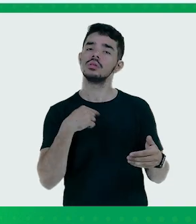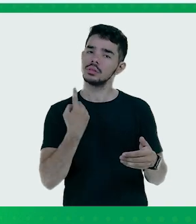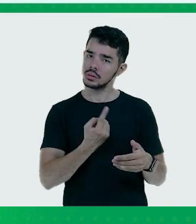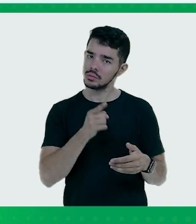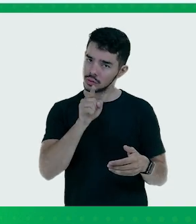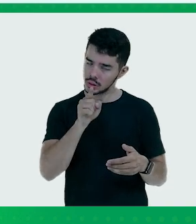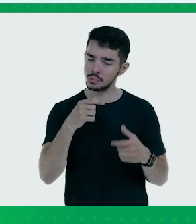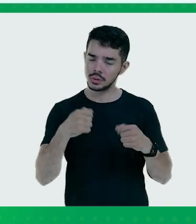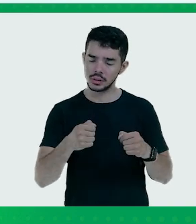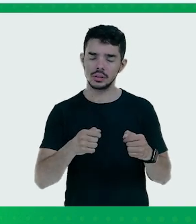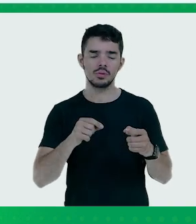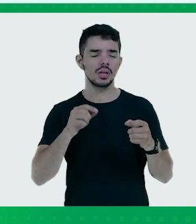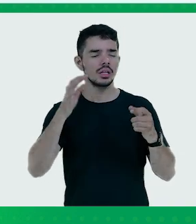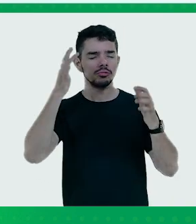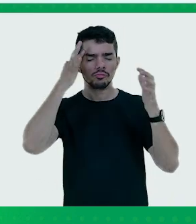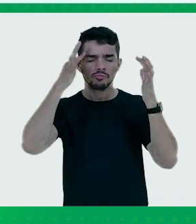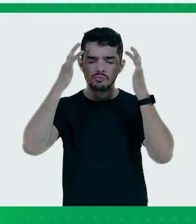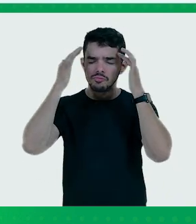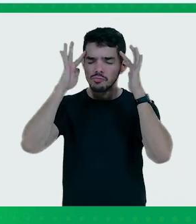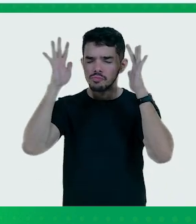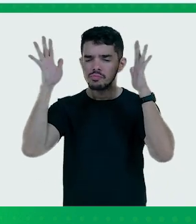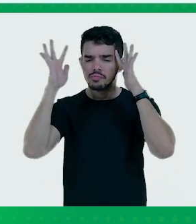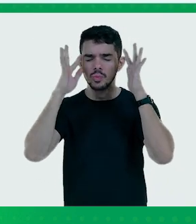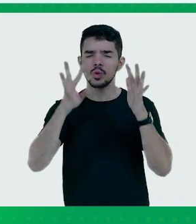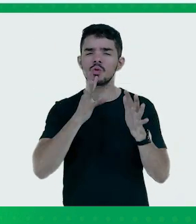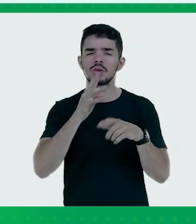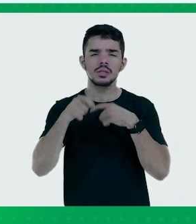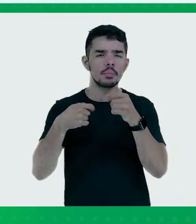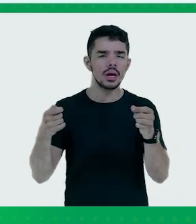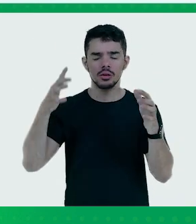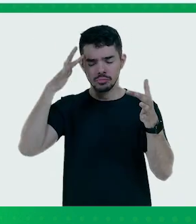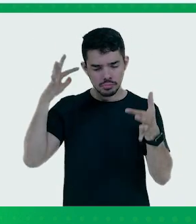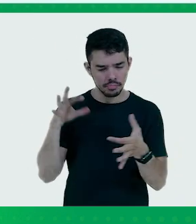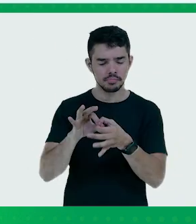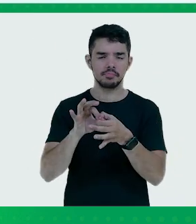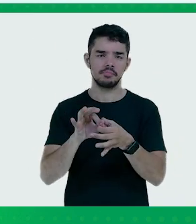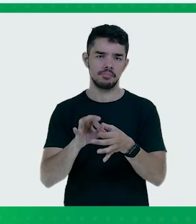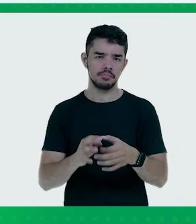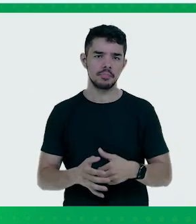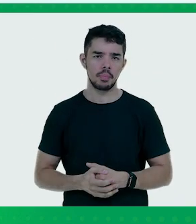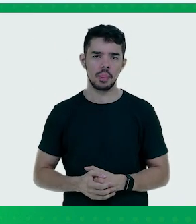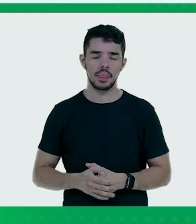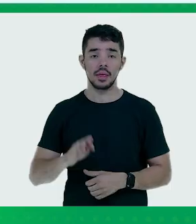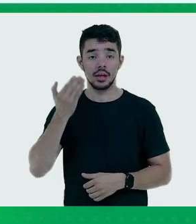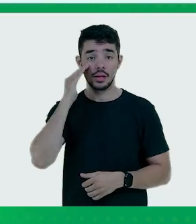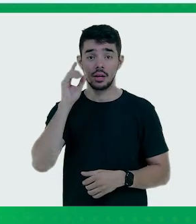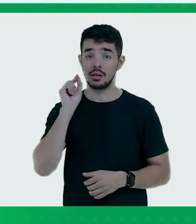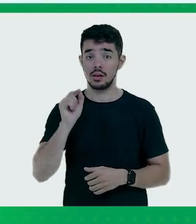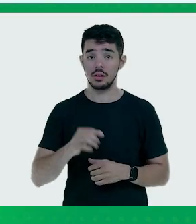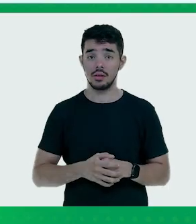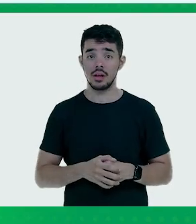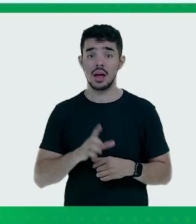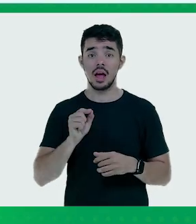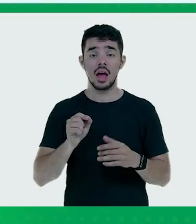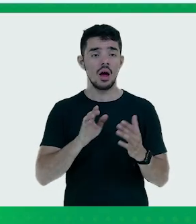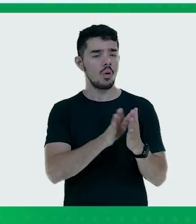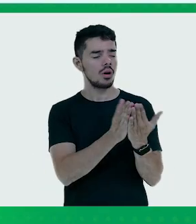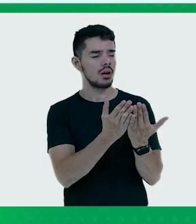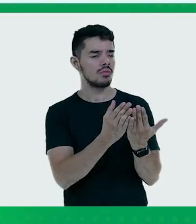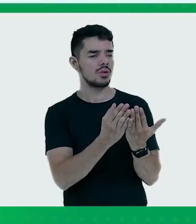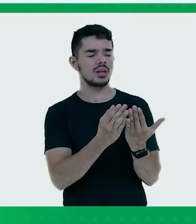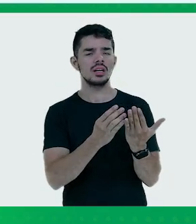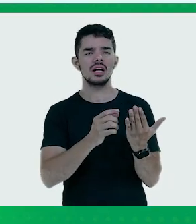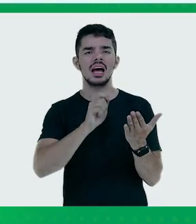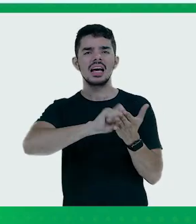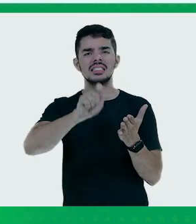precisa interdisciplinarizar, conectar todos os seus conhecimentos. Entendendo que é uma obra que foi escrita